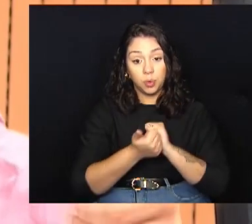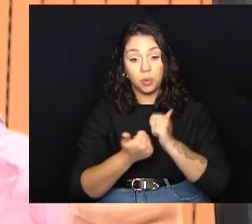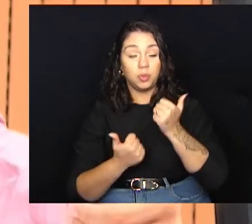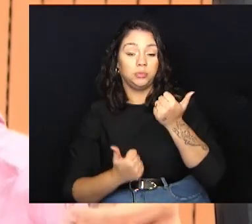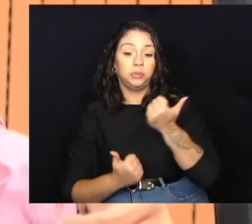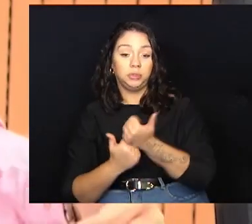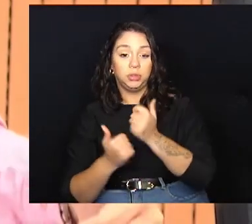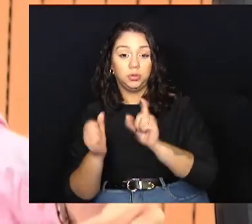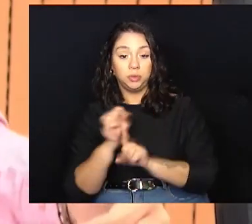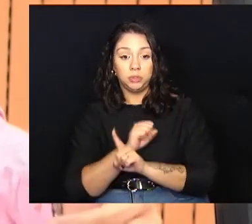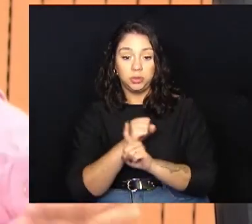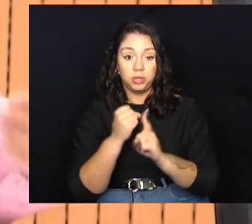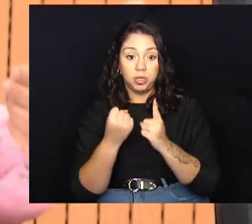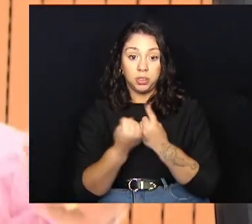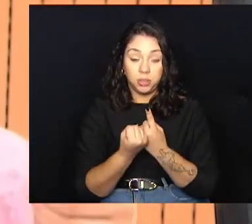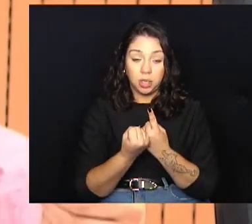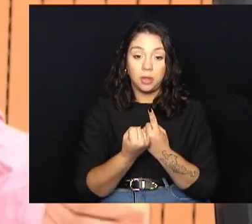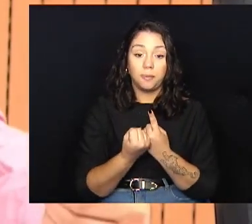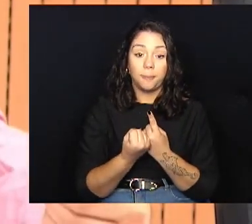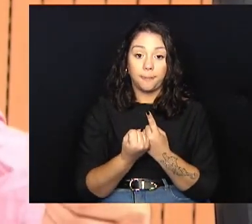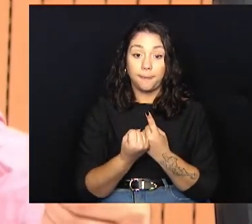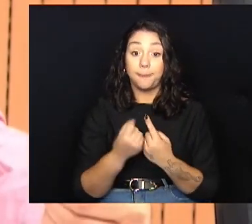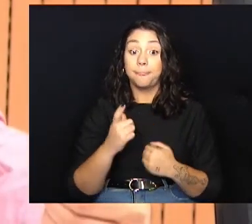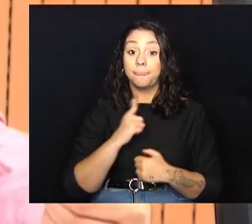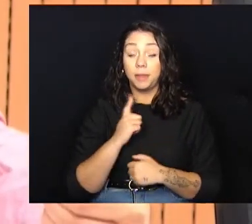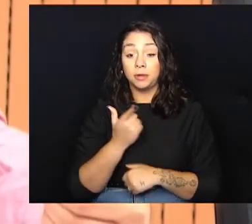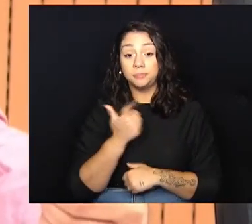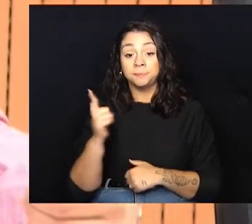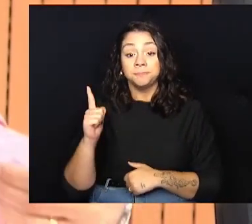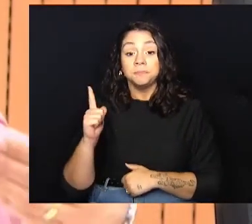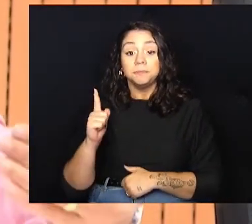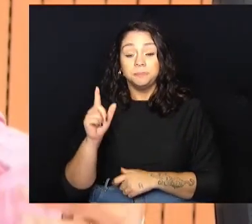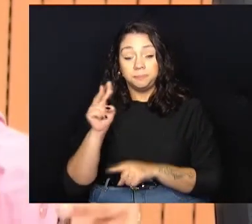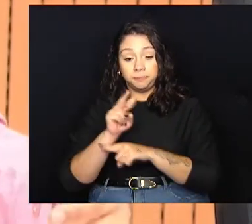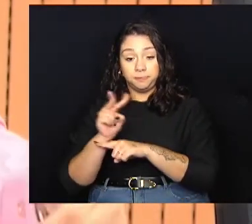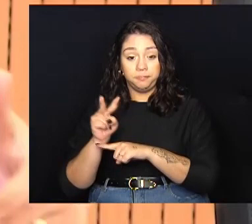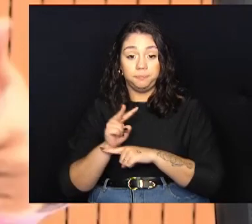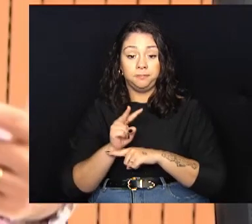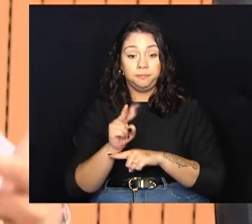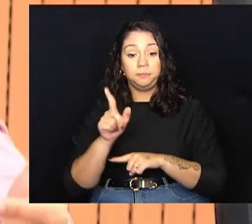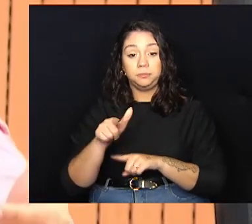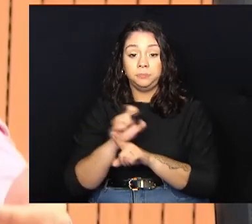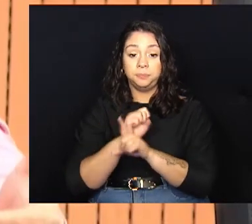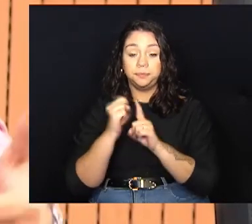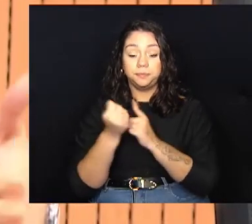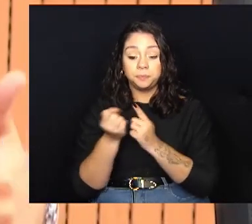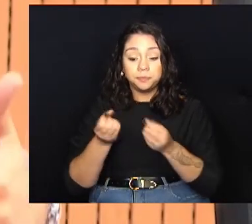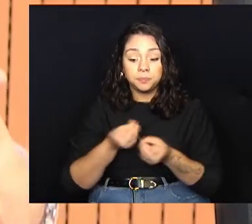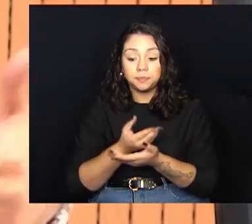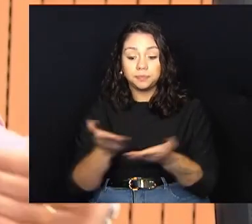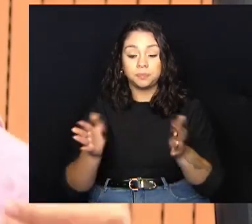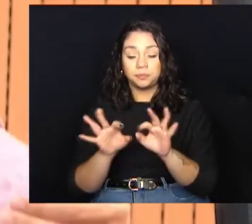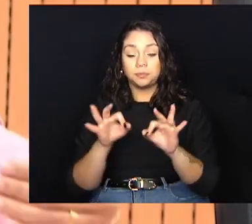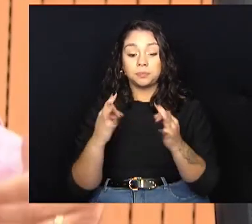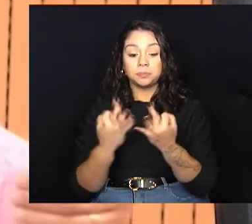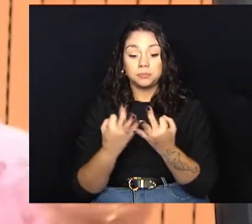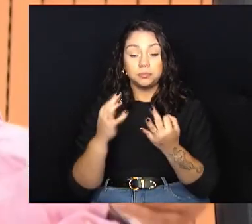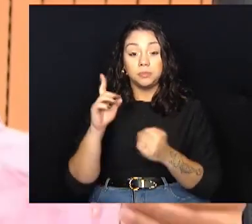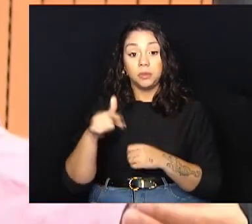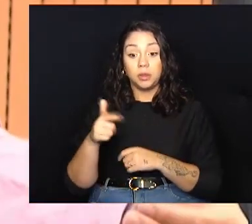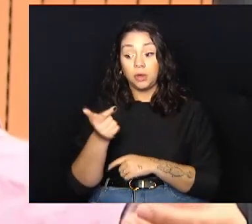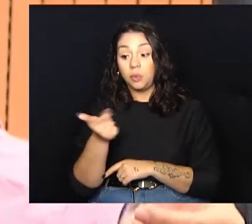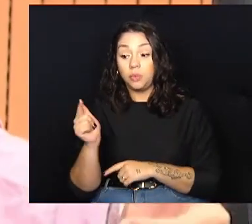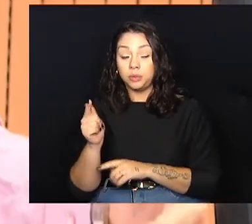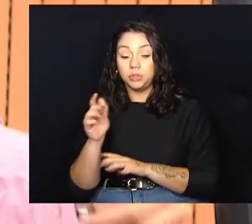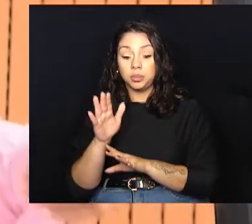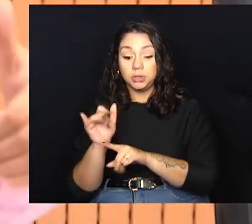Social trazem outra camada de proteção para o sujeito para a sociedade para as famílias que essa outra camada